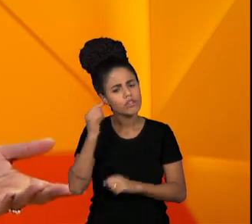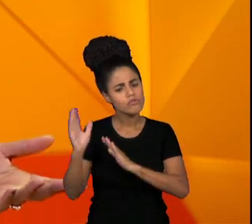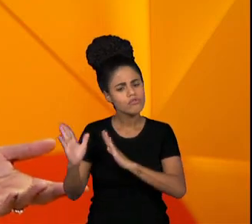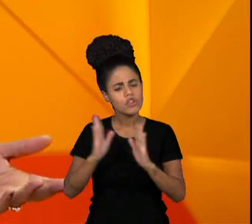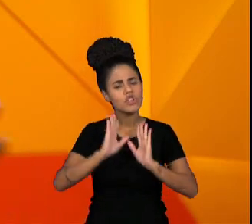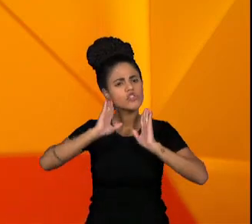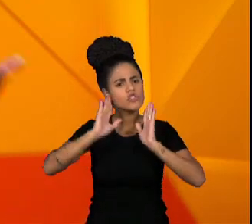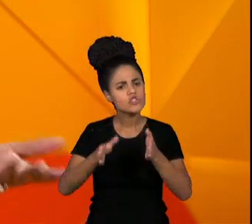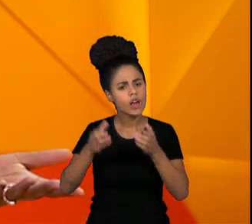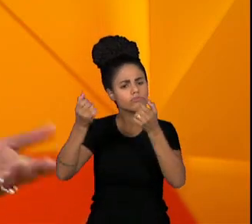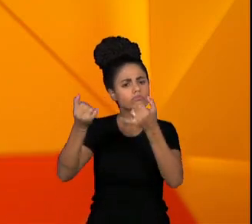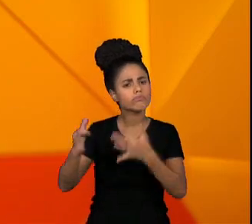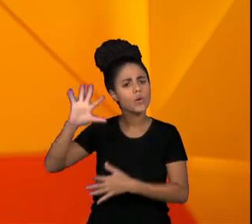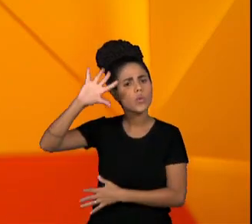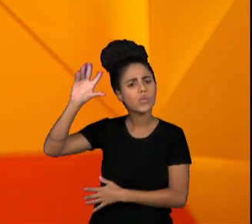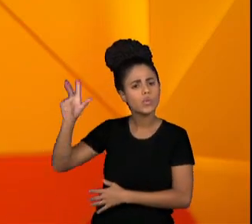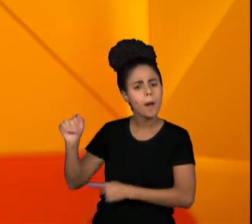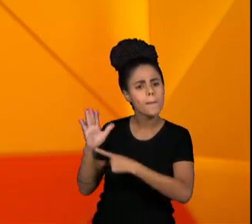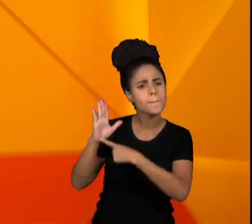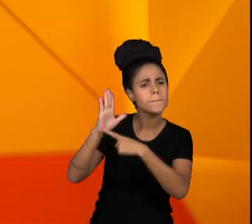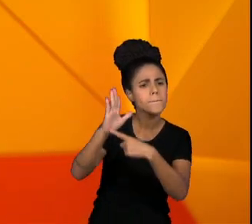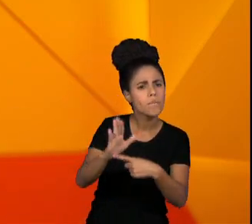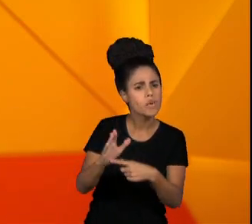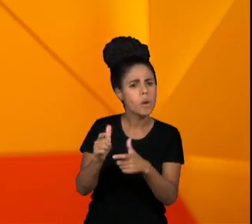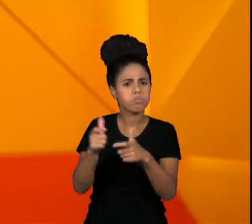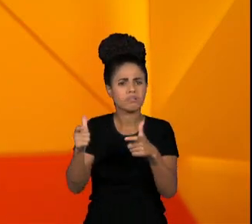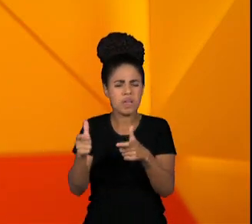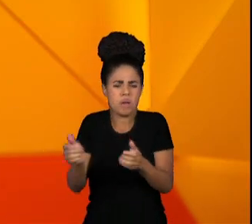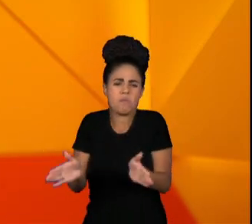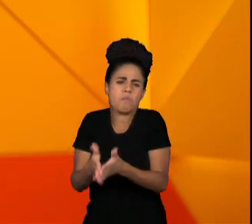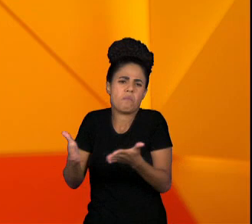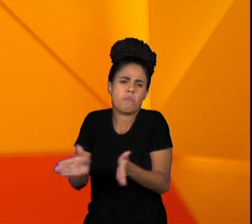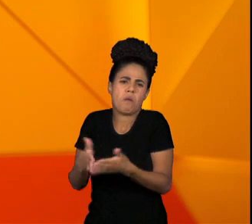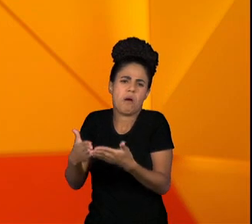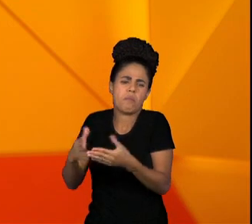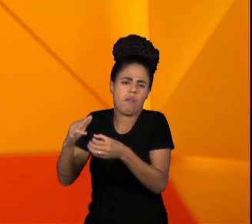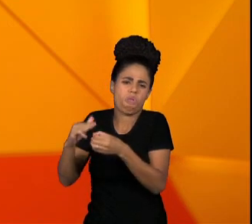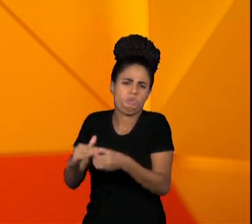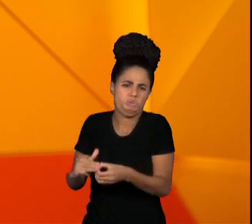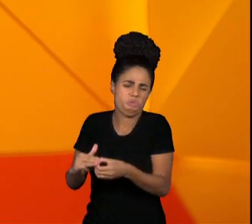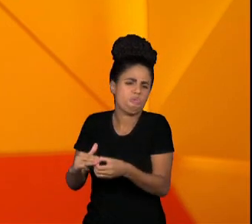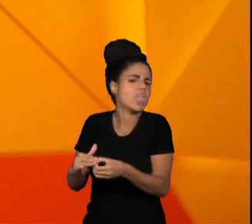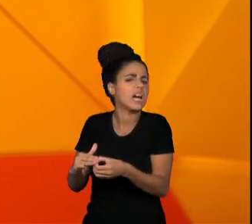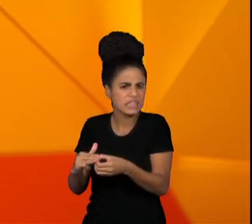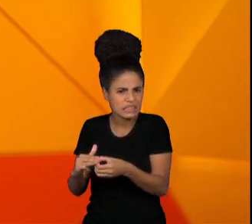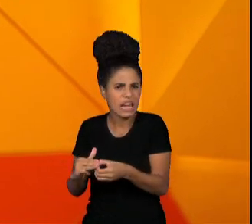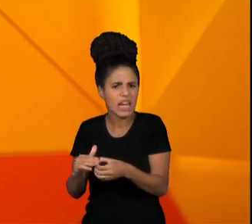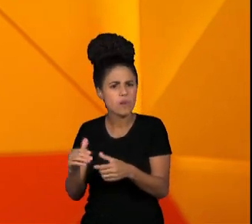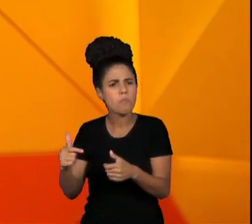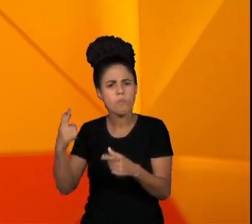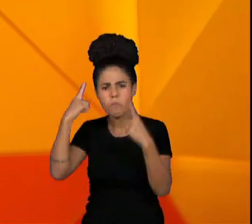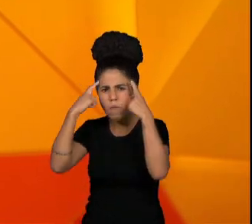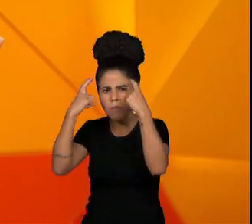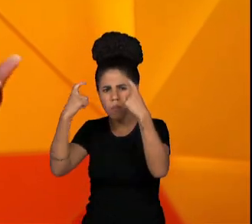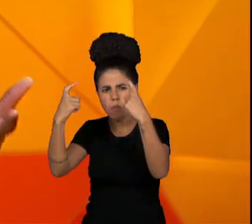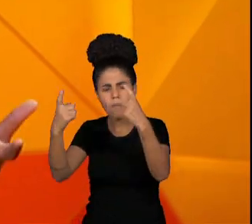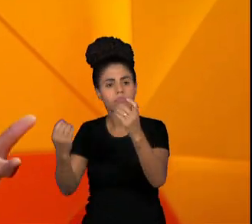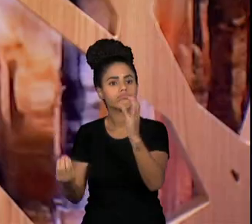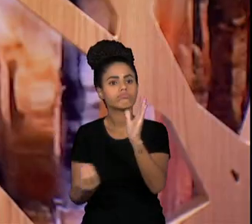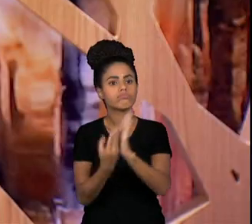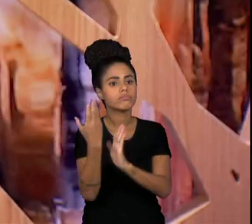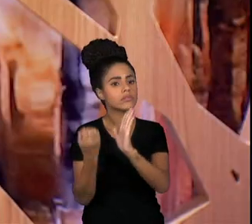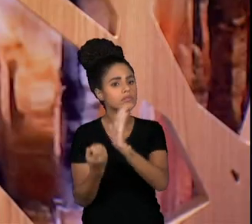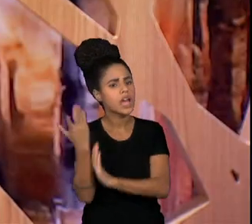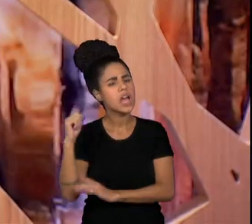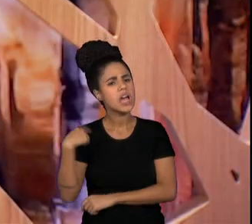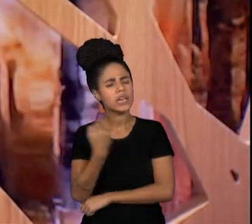sido apresentada ao mundo como um continente de miséria e de violência. Muitas das criações, das invenções